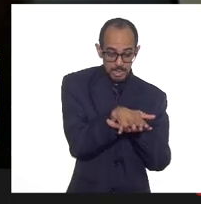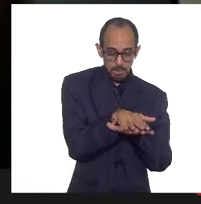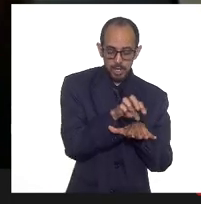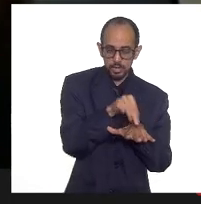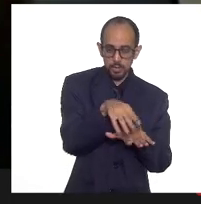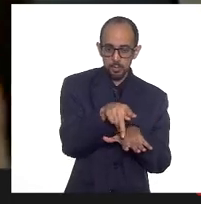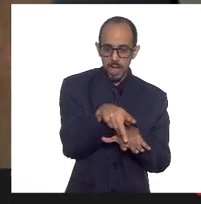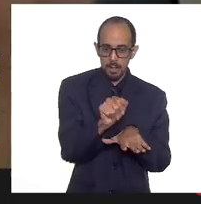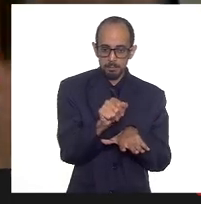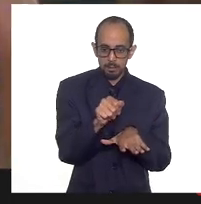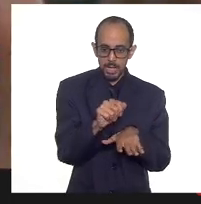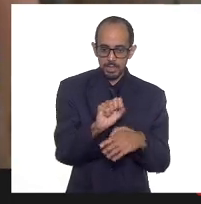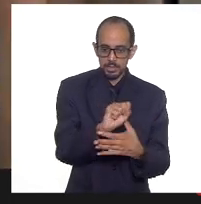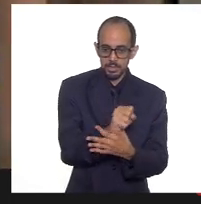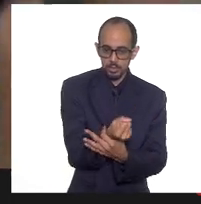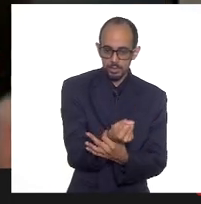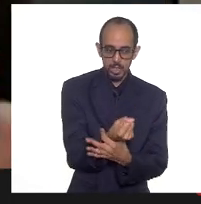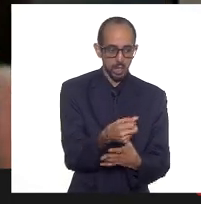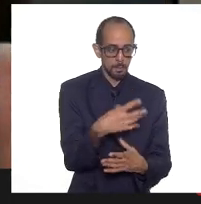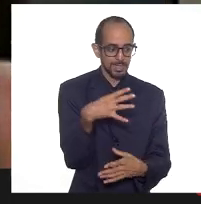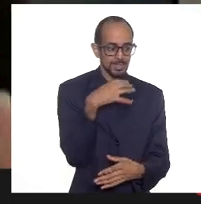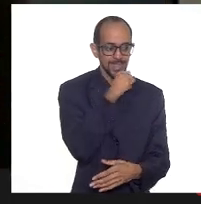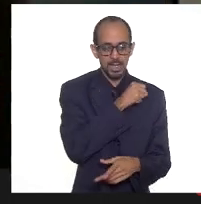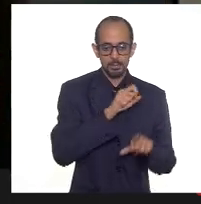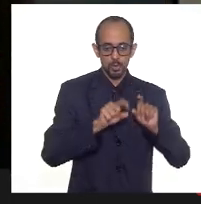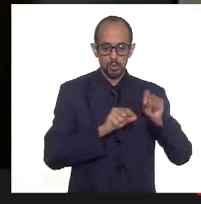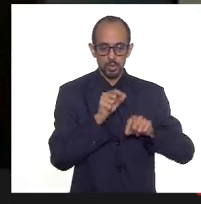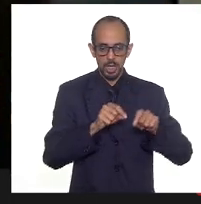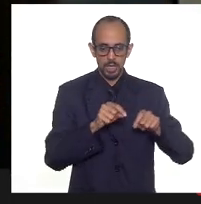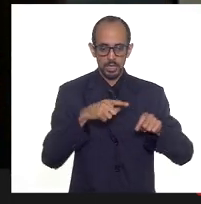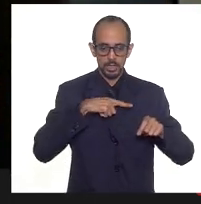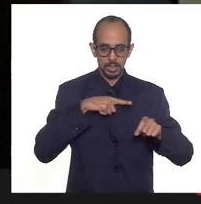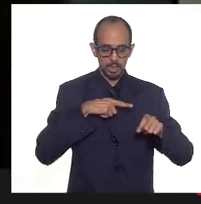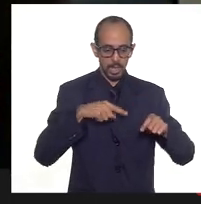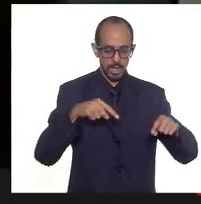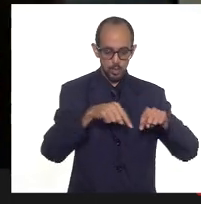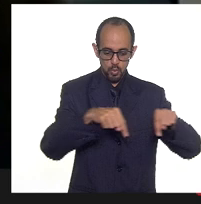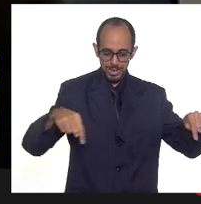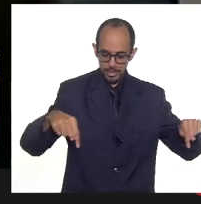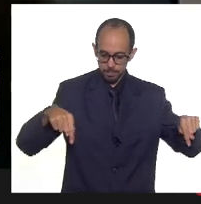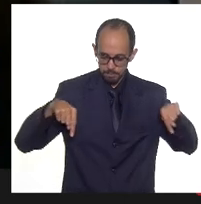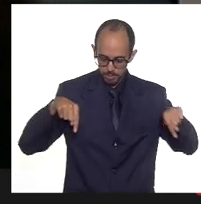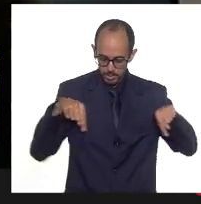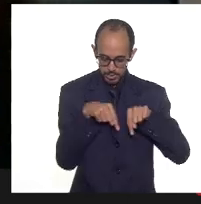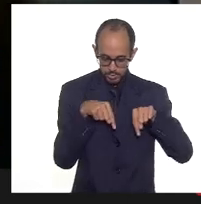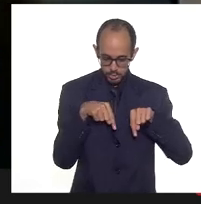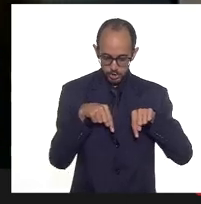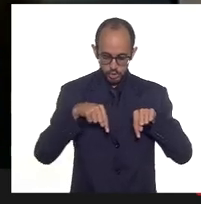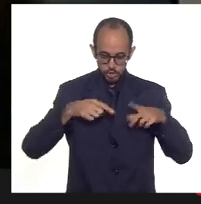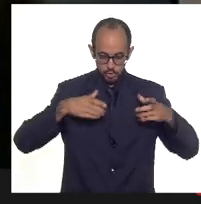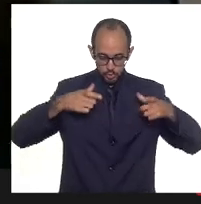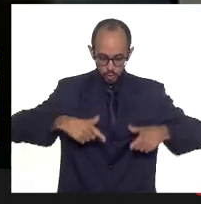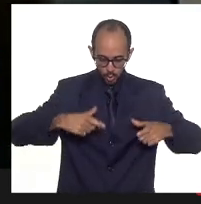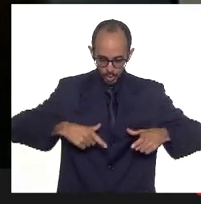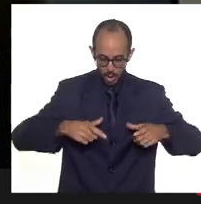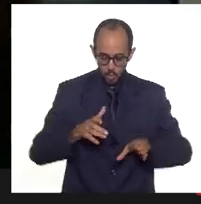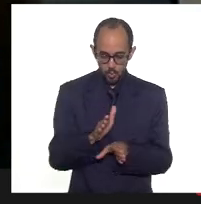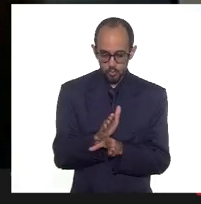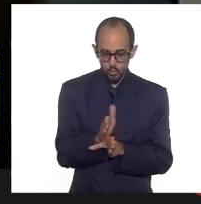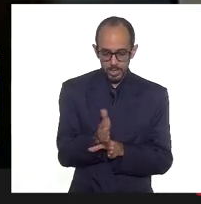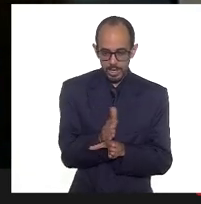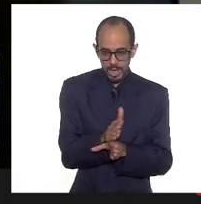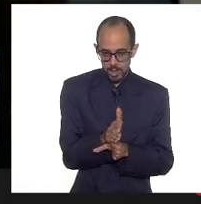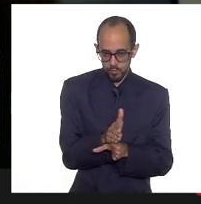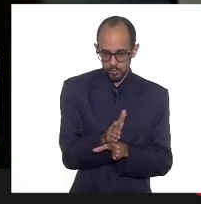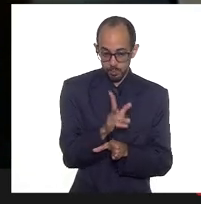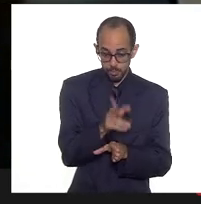há uma delimitação de um espaço territorial onde há uma certa vulnerabilidade. Esse mesmo